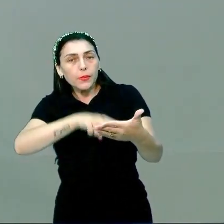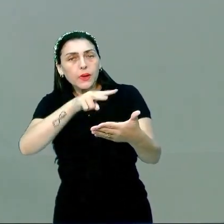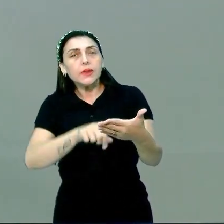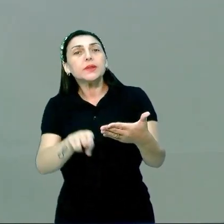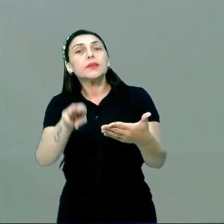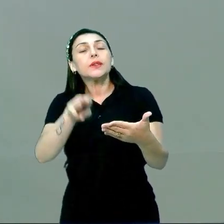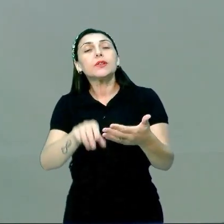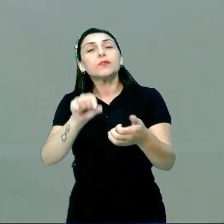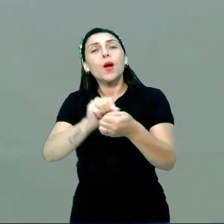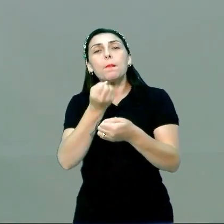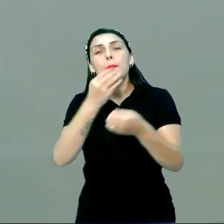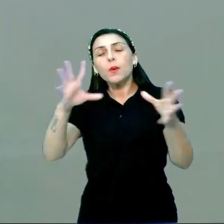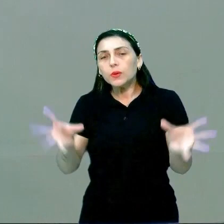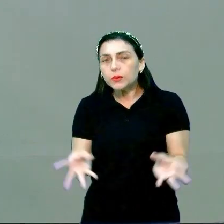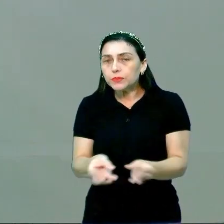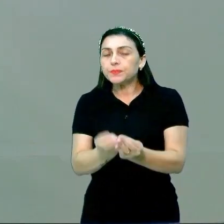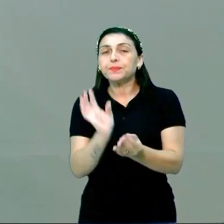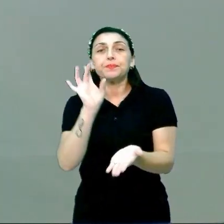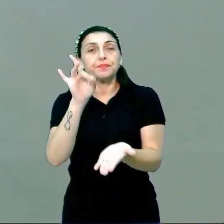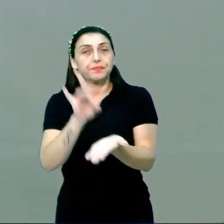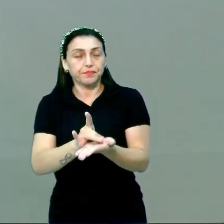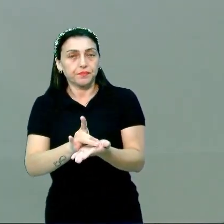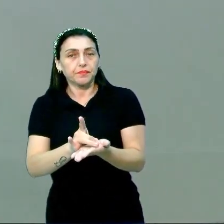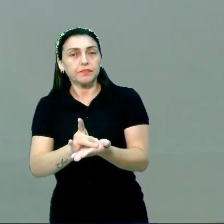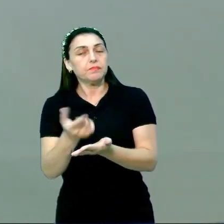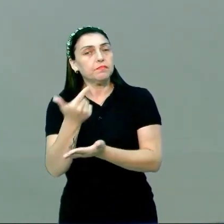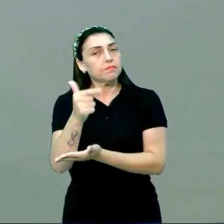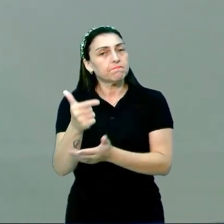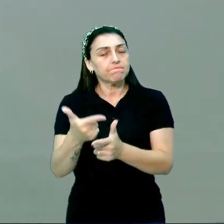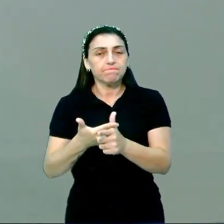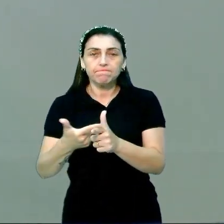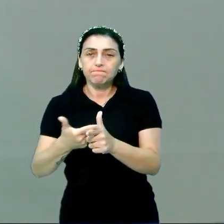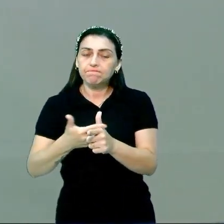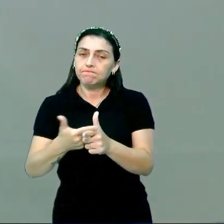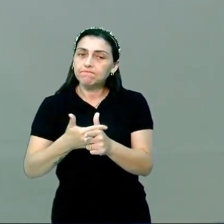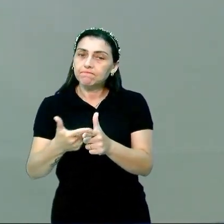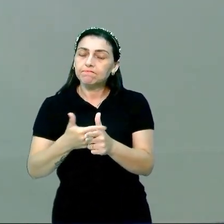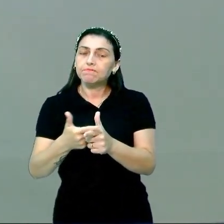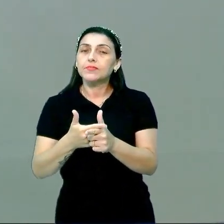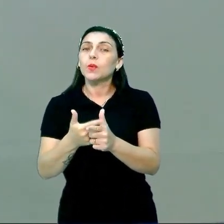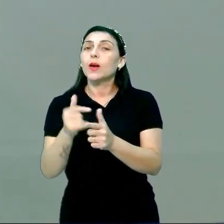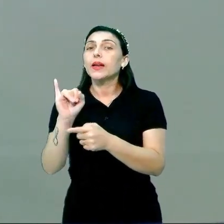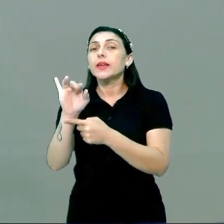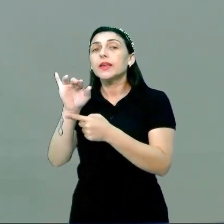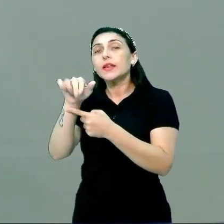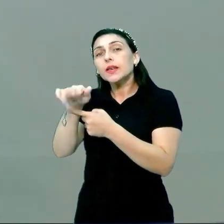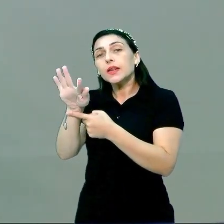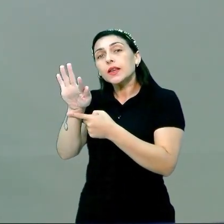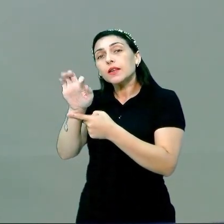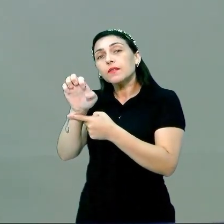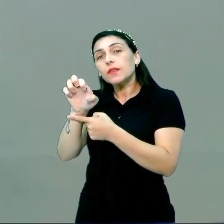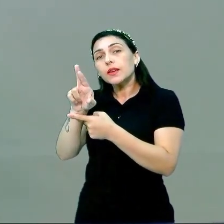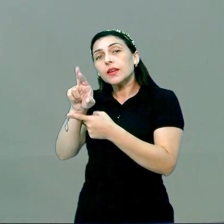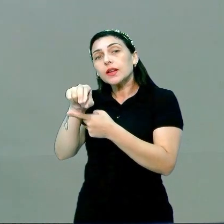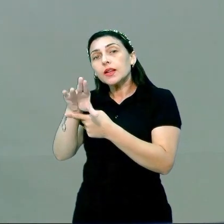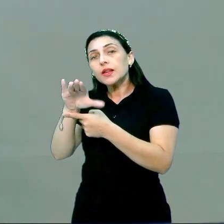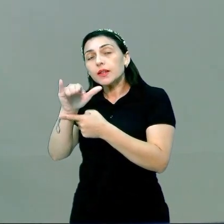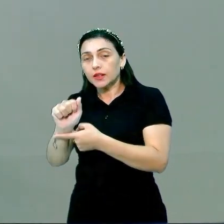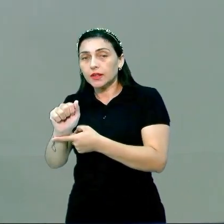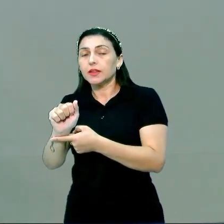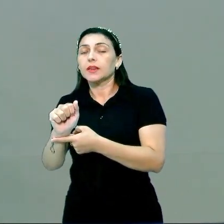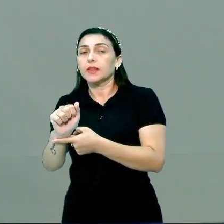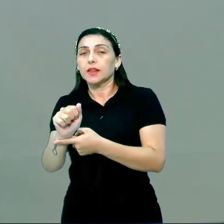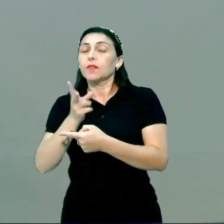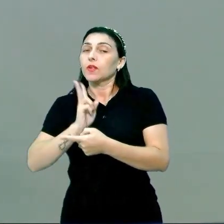Então, quem faz um bom resumo, certamente, ele não tem problema, ou ela, com a inferência, tá? Então, a